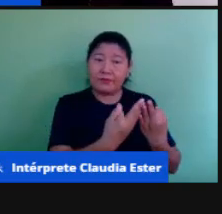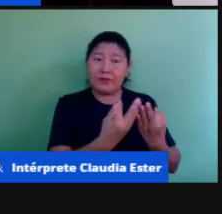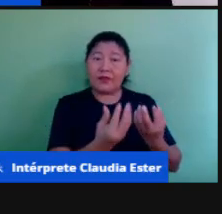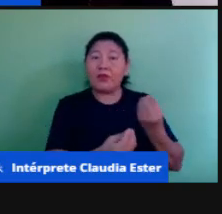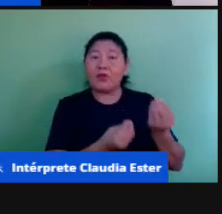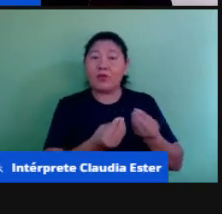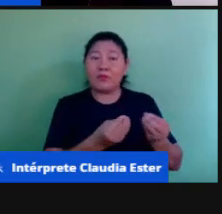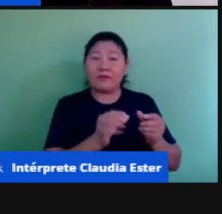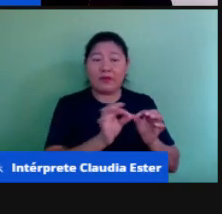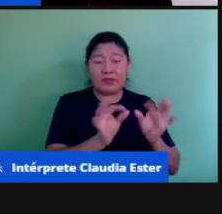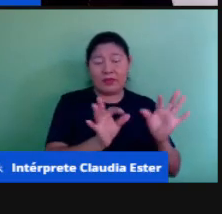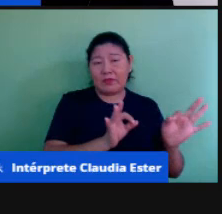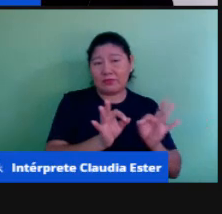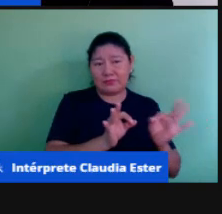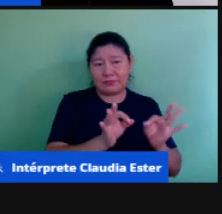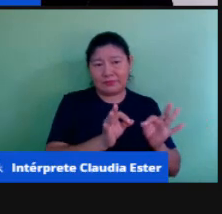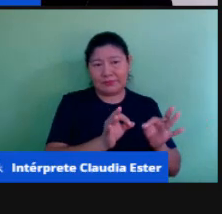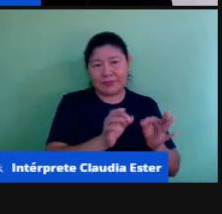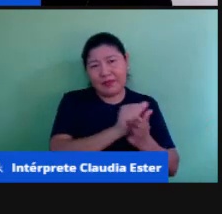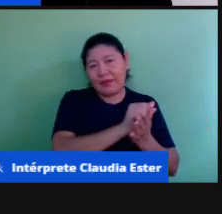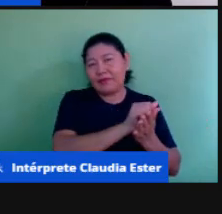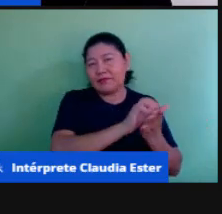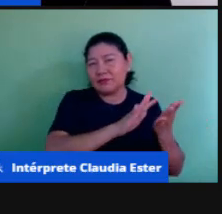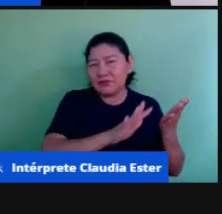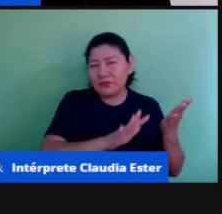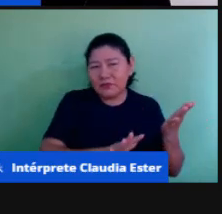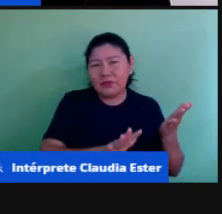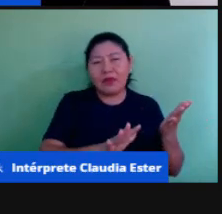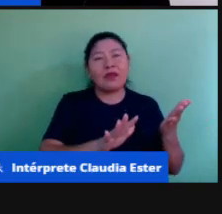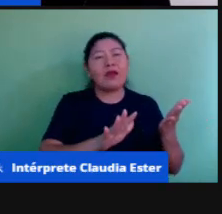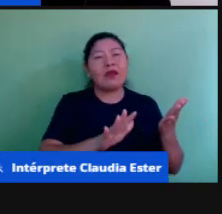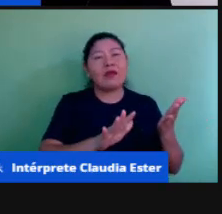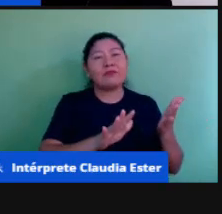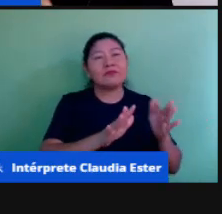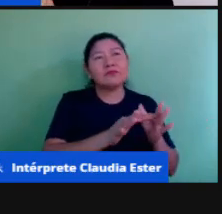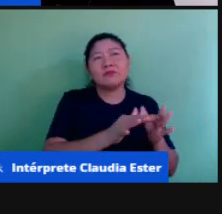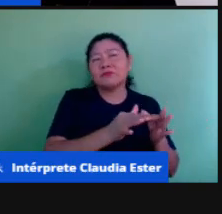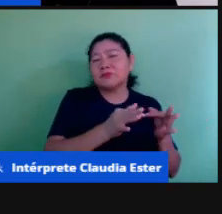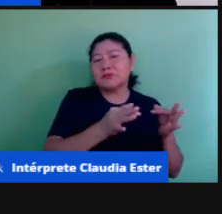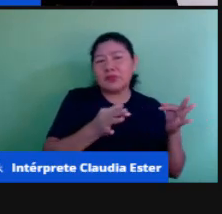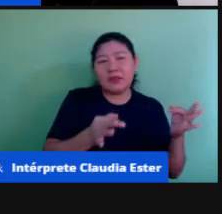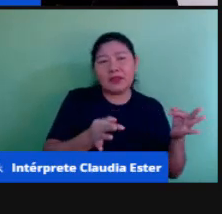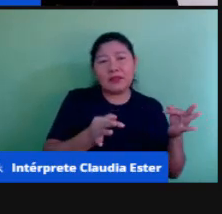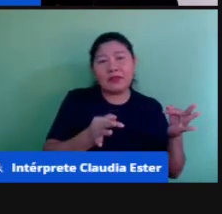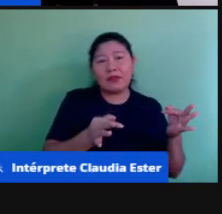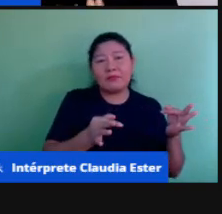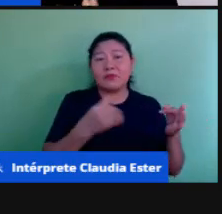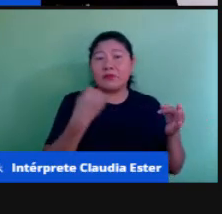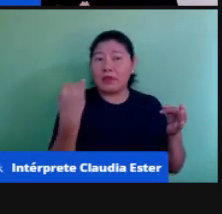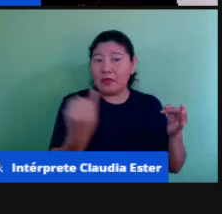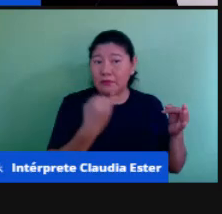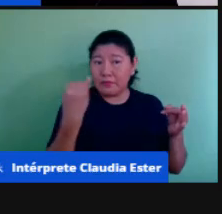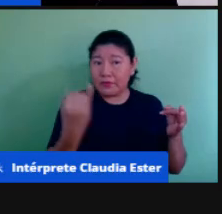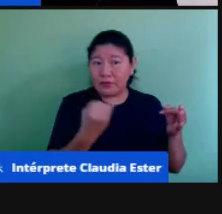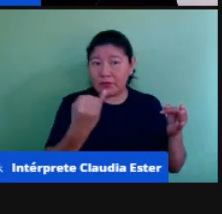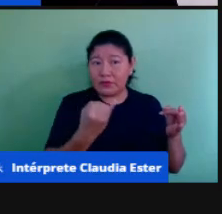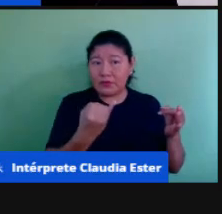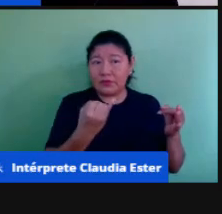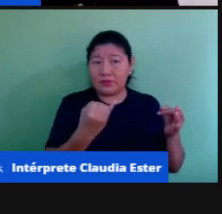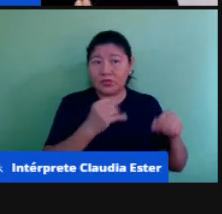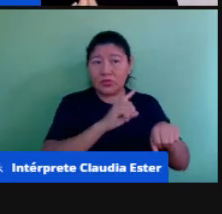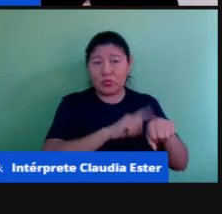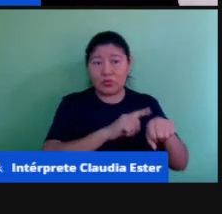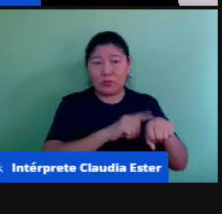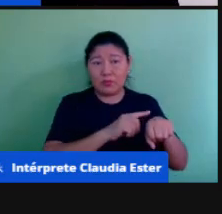vai fazer, né? As atividades mais simples que sejam necessárias, porque o meu objetivo é que meu